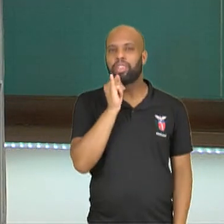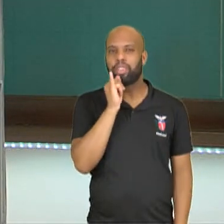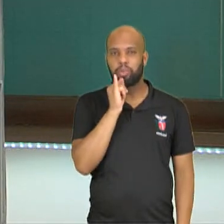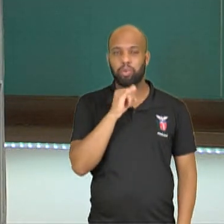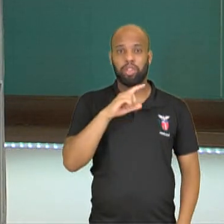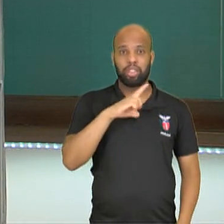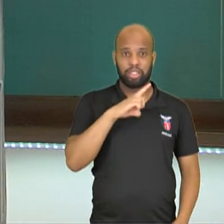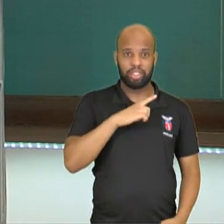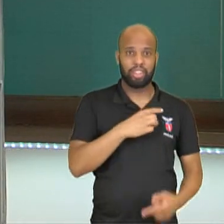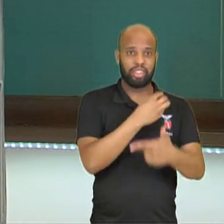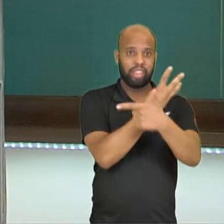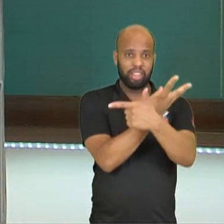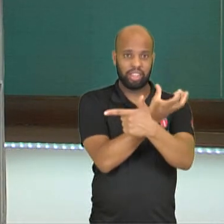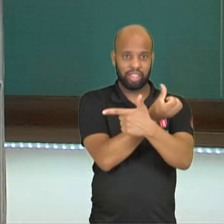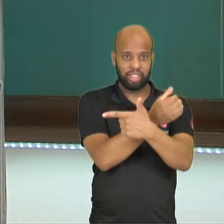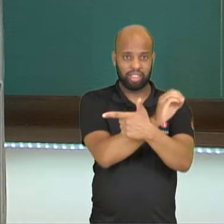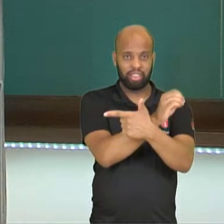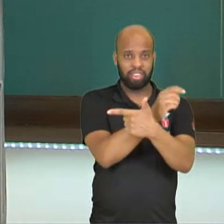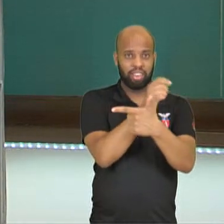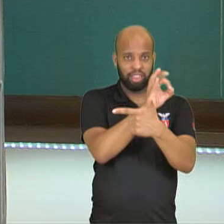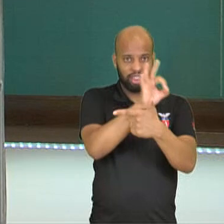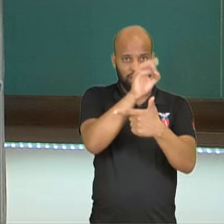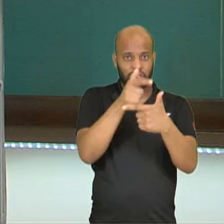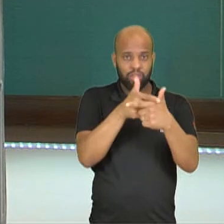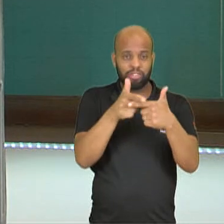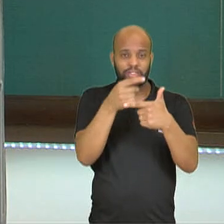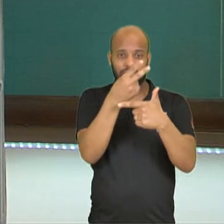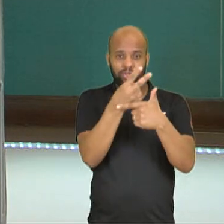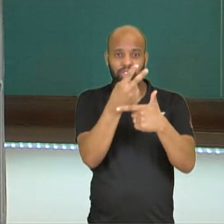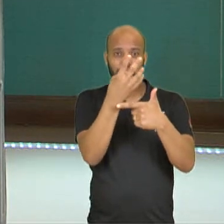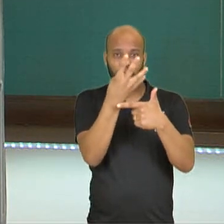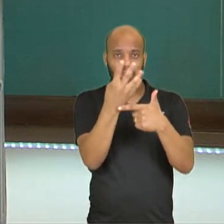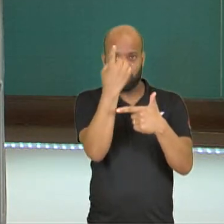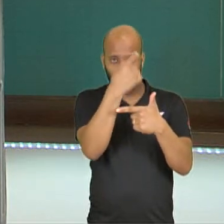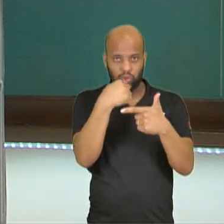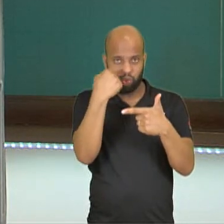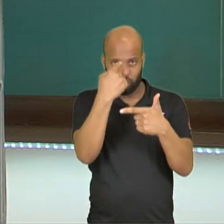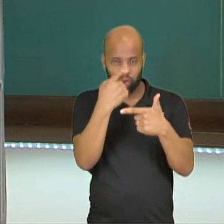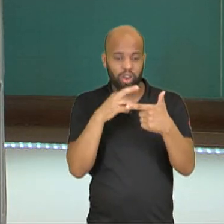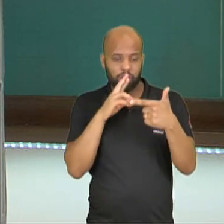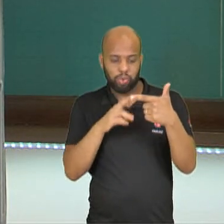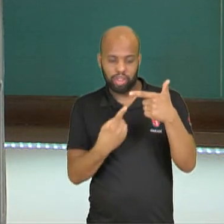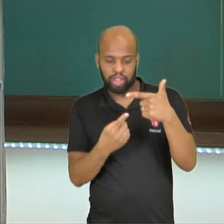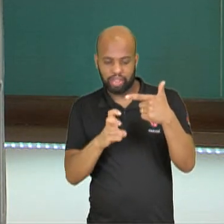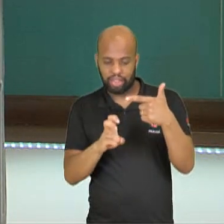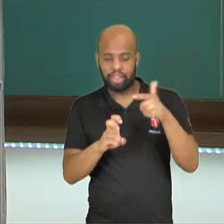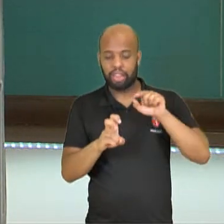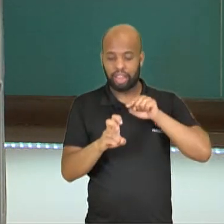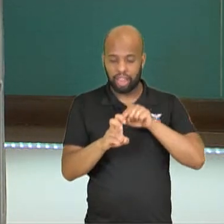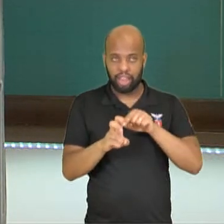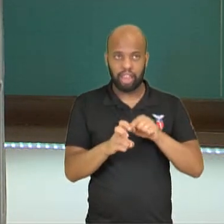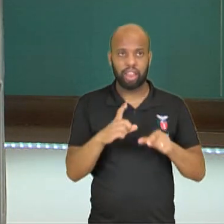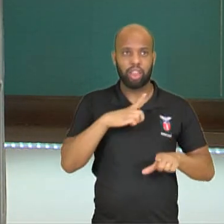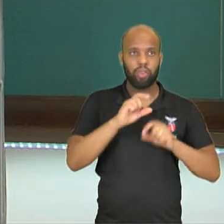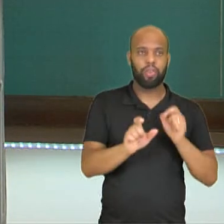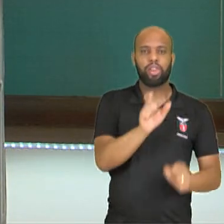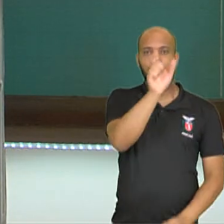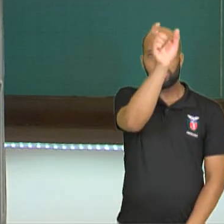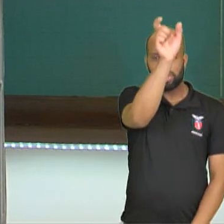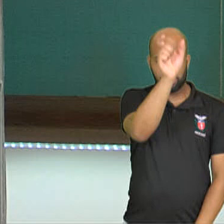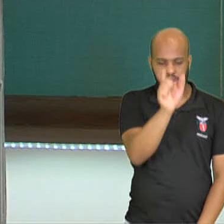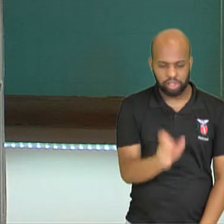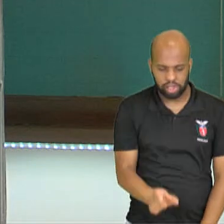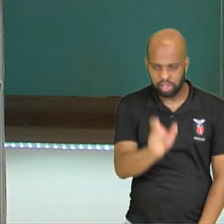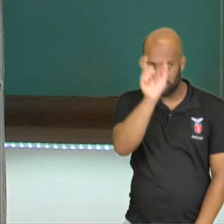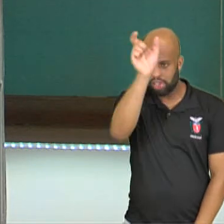horas, onde a gente dividiu em faixas de 15 graus, nós vamos perceber que as faixas elas são linhas retas. E